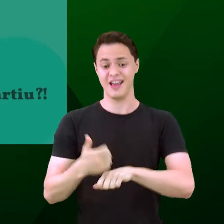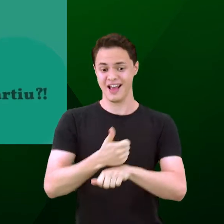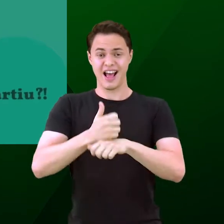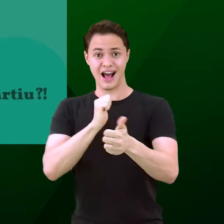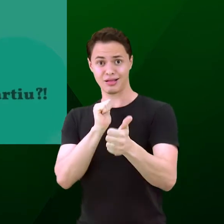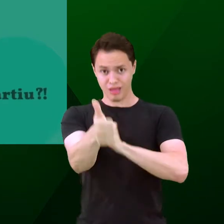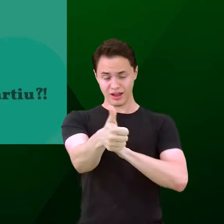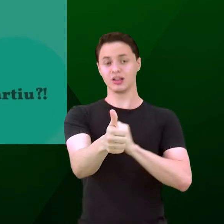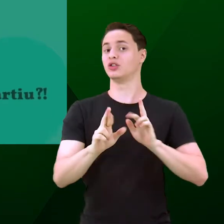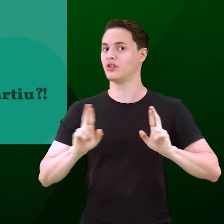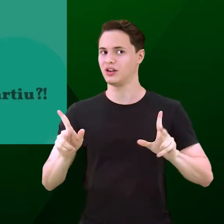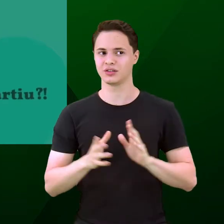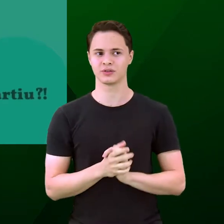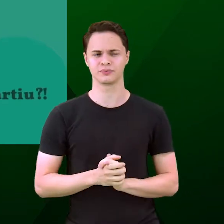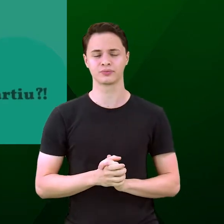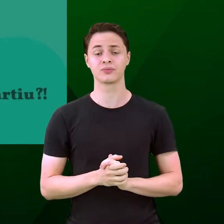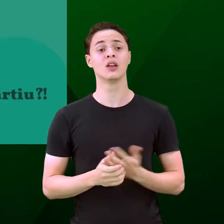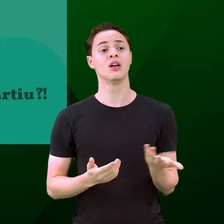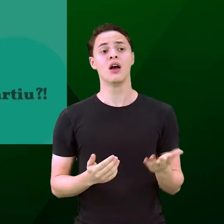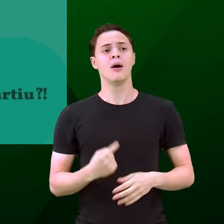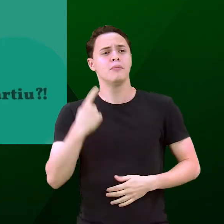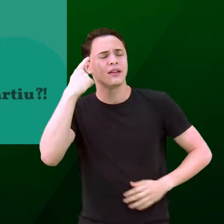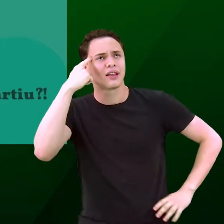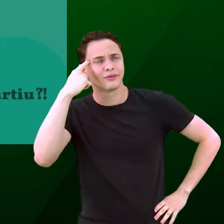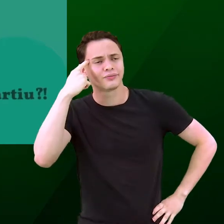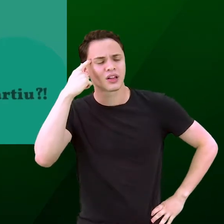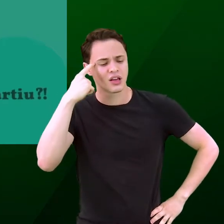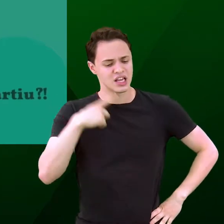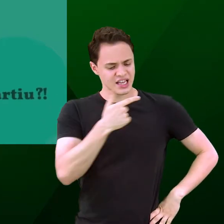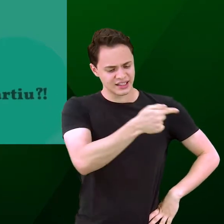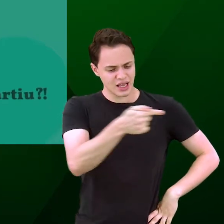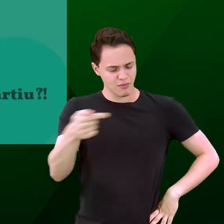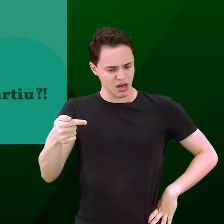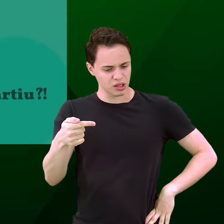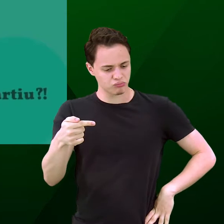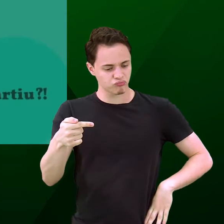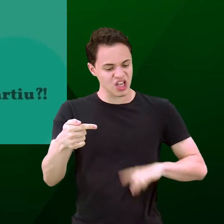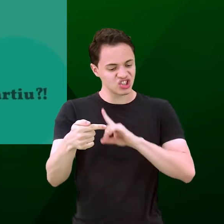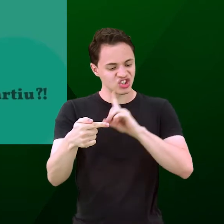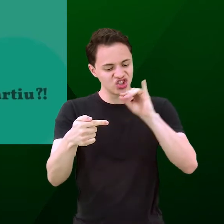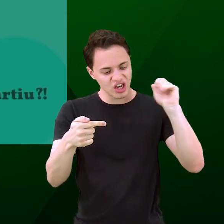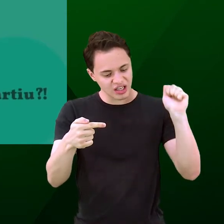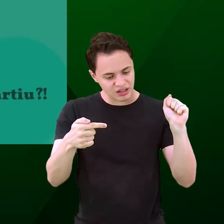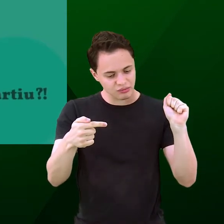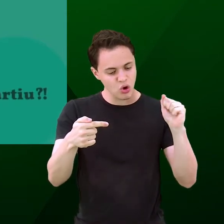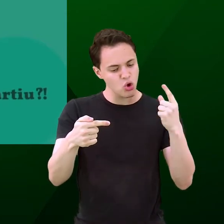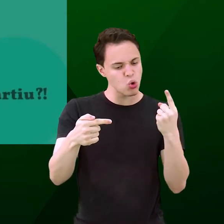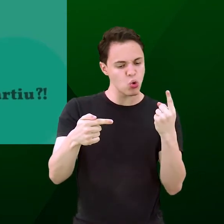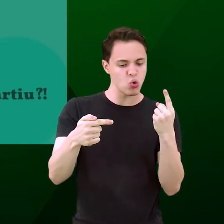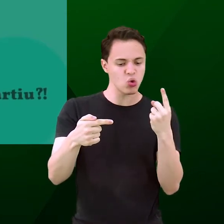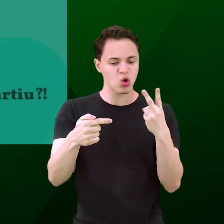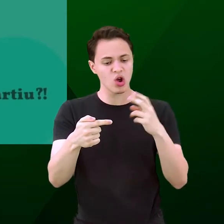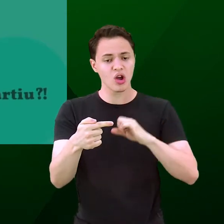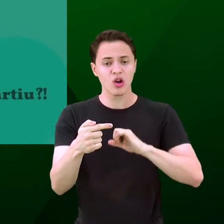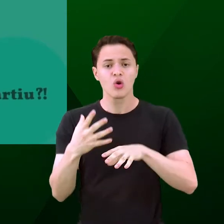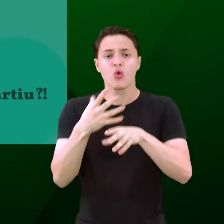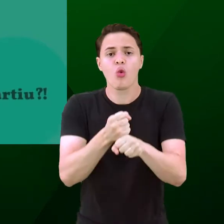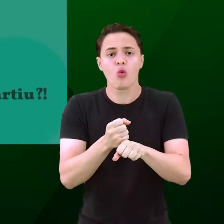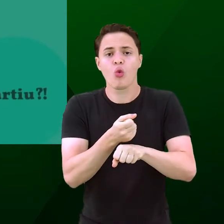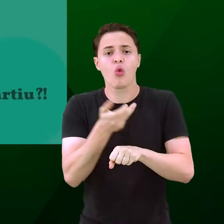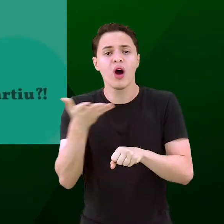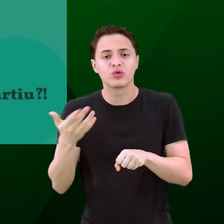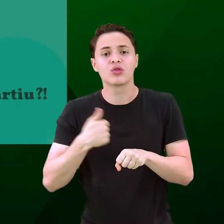digo físicos, né? De maneira geral físicos que vão ocorrer, né? Dores em excesso, não vai conseguir fazer um treino na sequência do